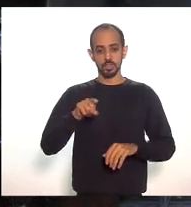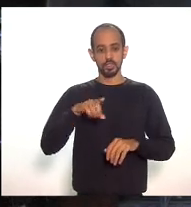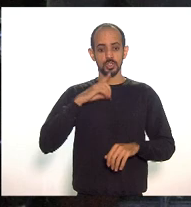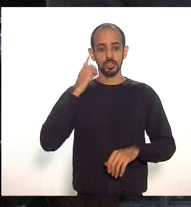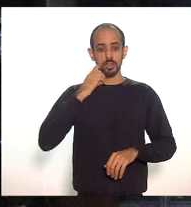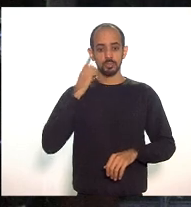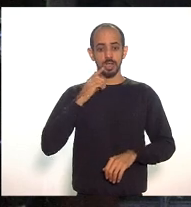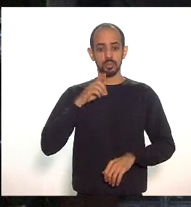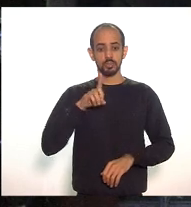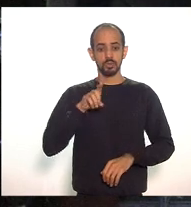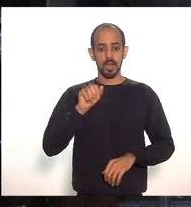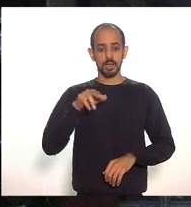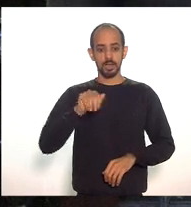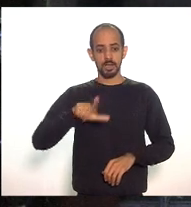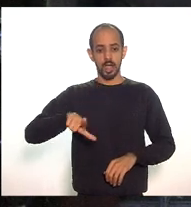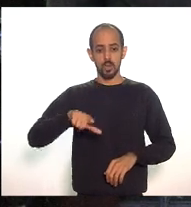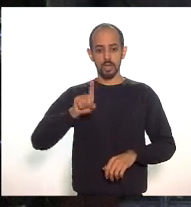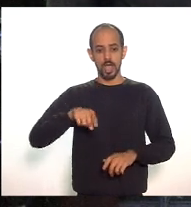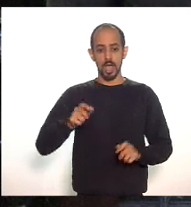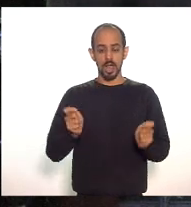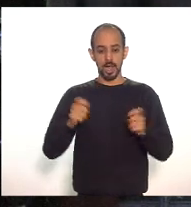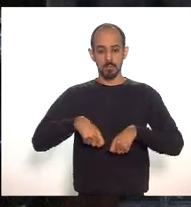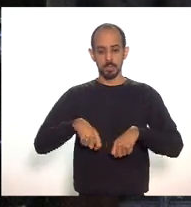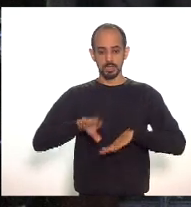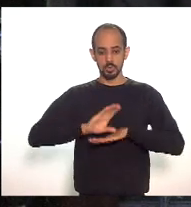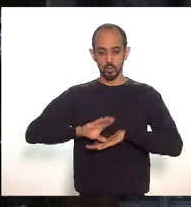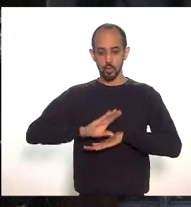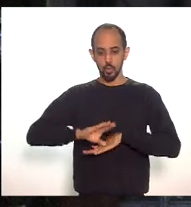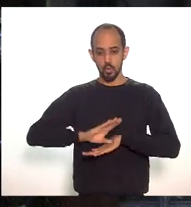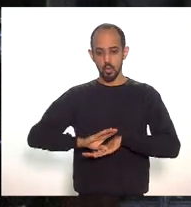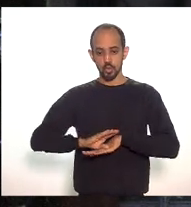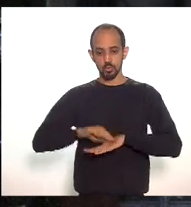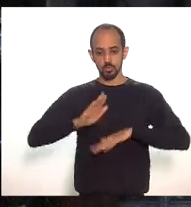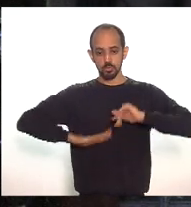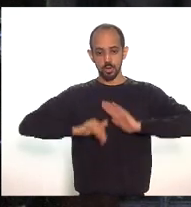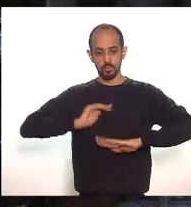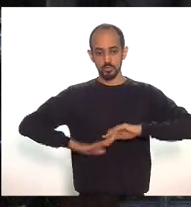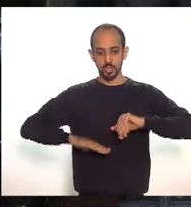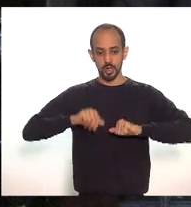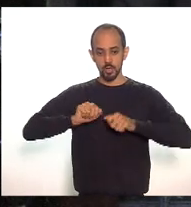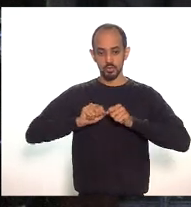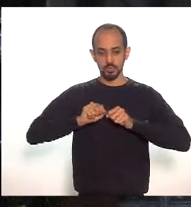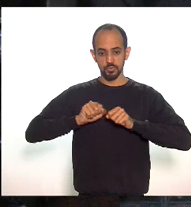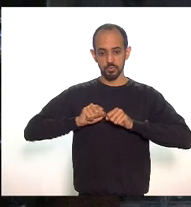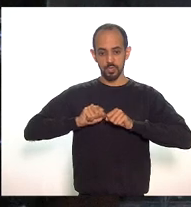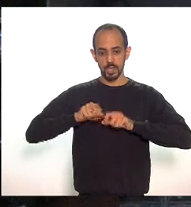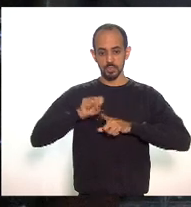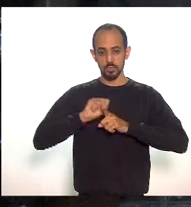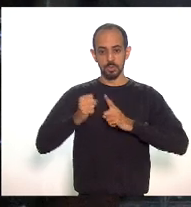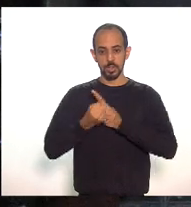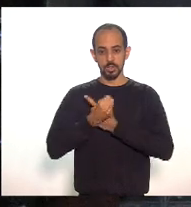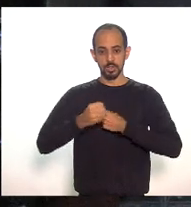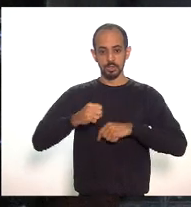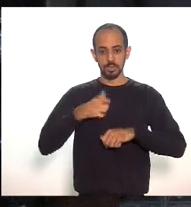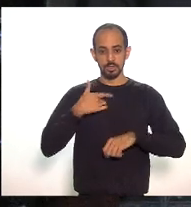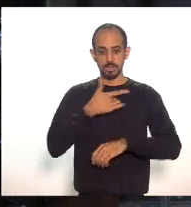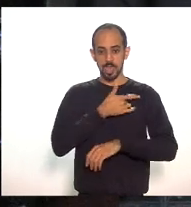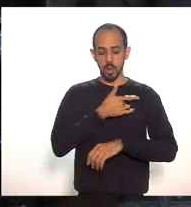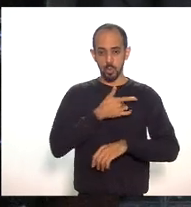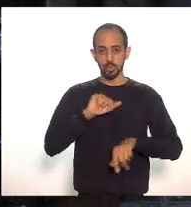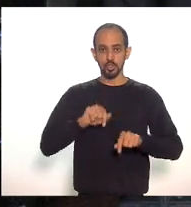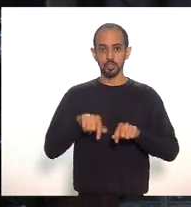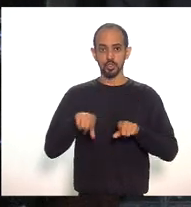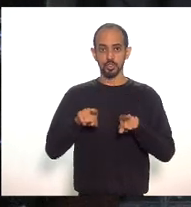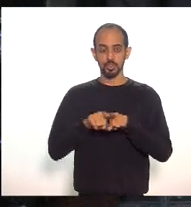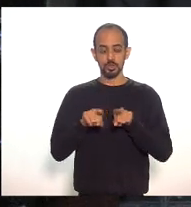librelon que institui o programa de capacitação para os profissionais que atuam nas atividades de agente comunitário de saúde e agente de combate às